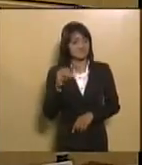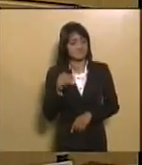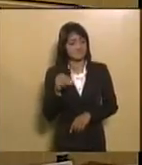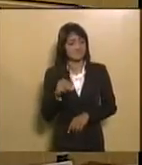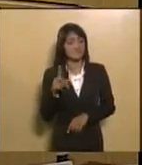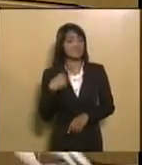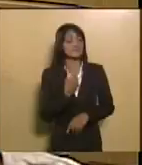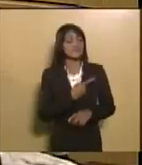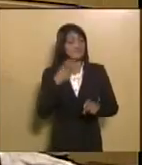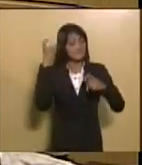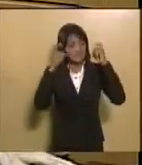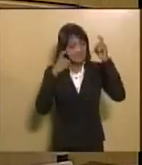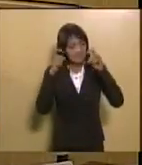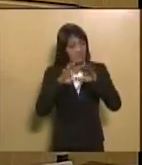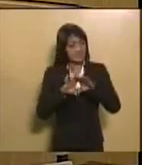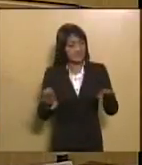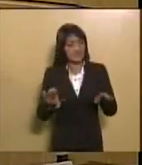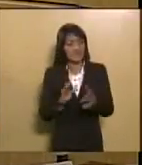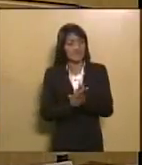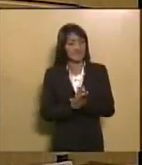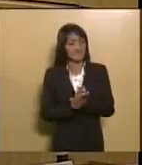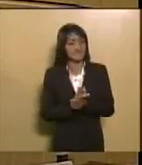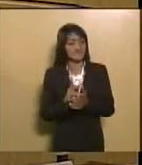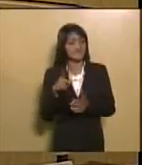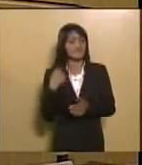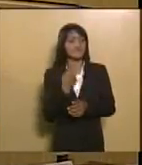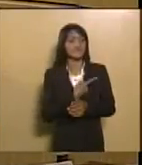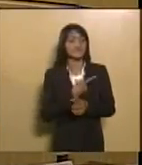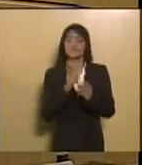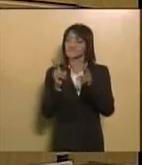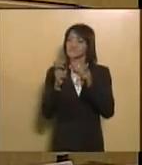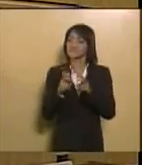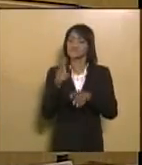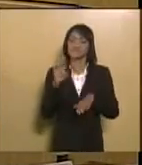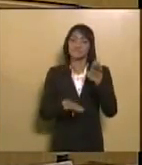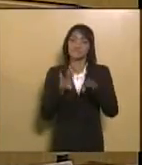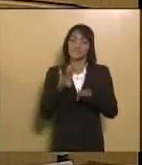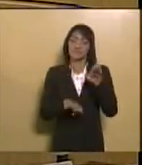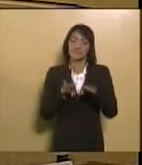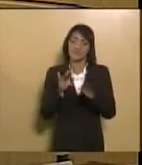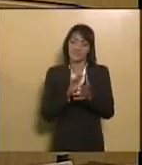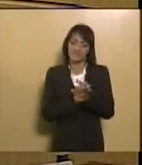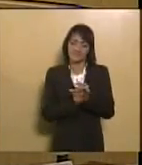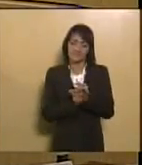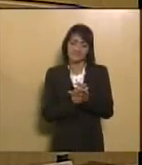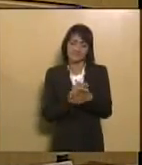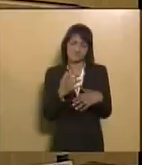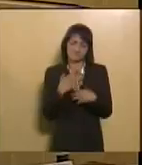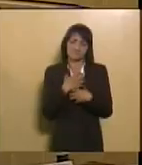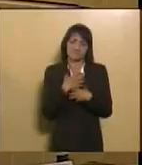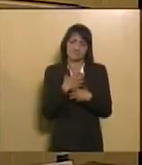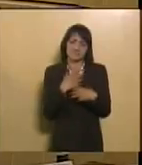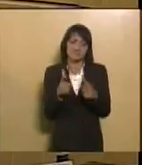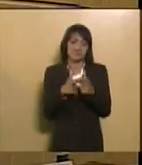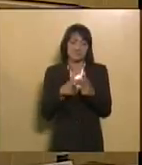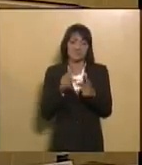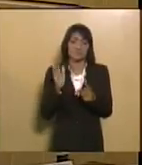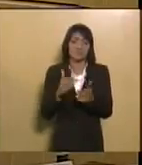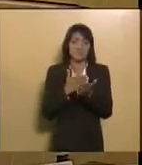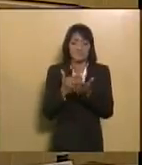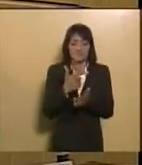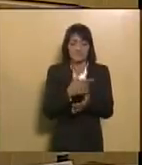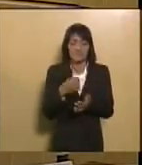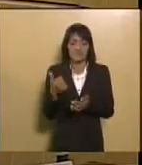nossa preocupação. E aí nós percebemos, e às vezes no meu caso, eu digo que é até frustrante, que são problemas desde